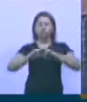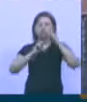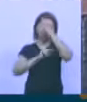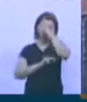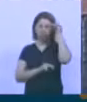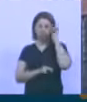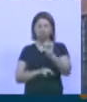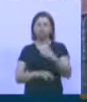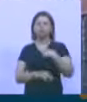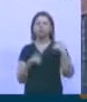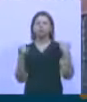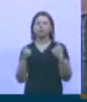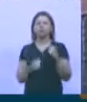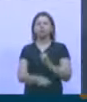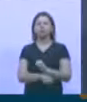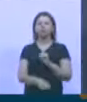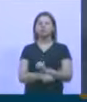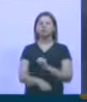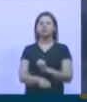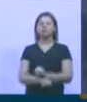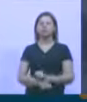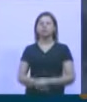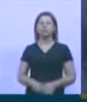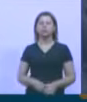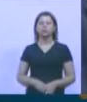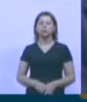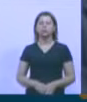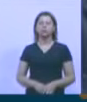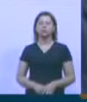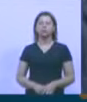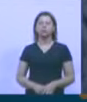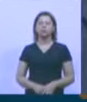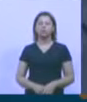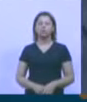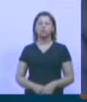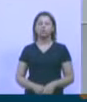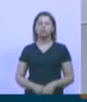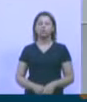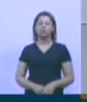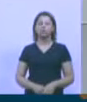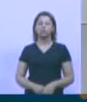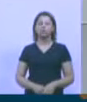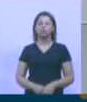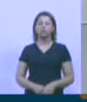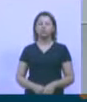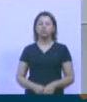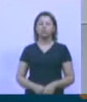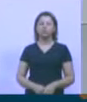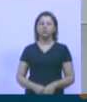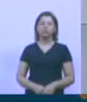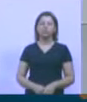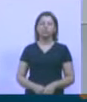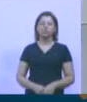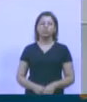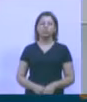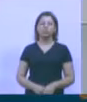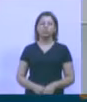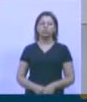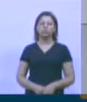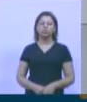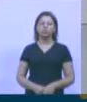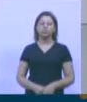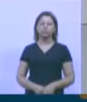pessoas de quem eu espero tudo isso. It is not that they don't love me. It is not that they don't love